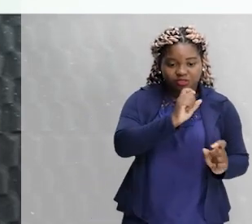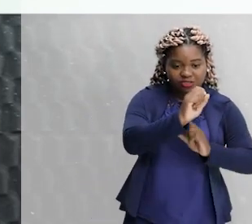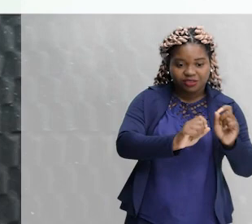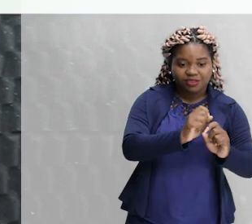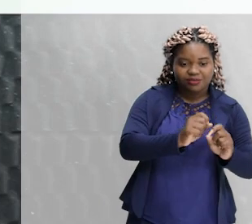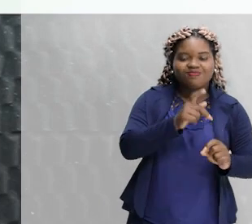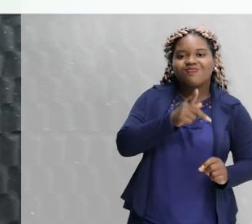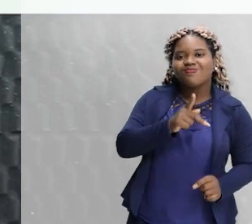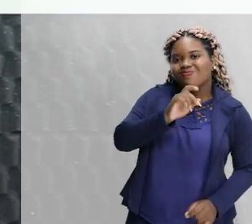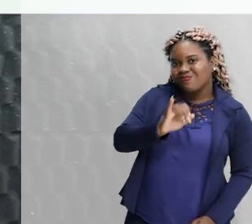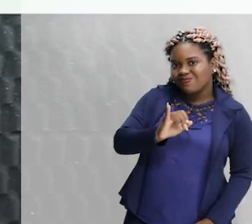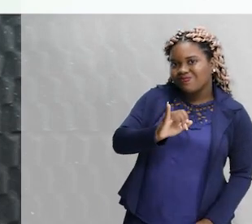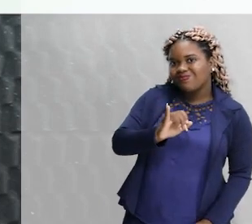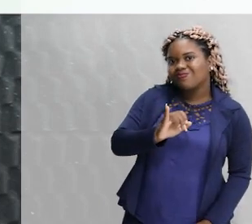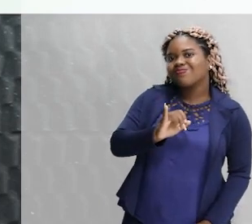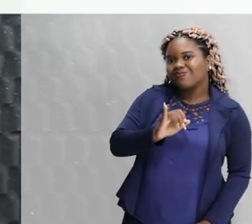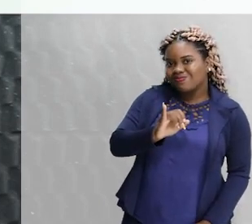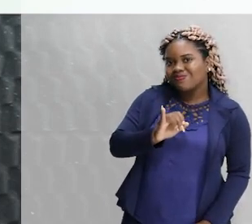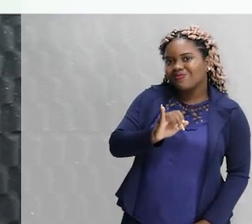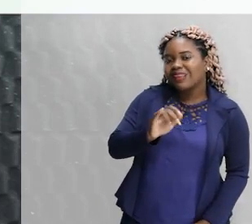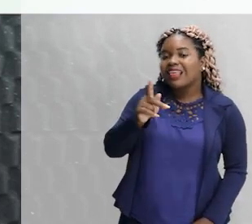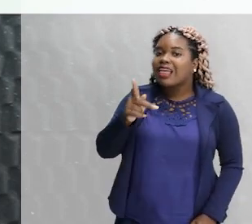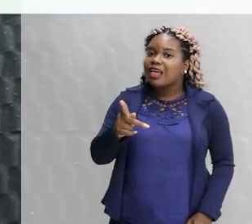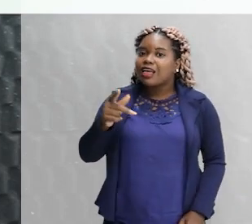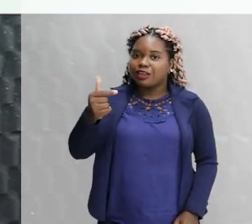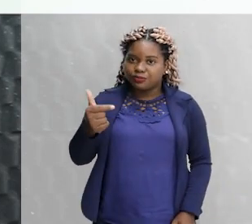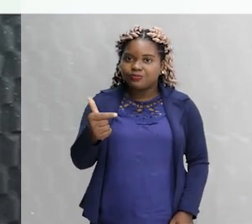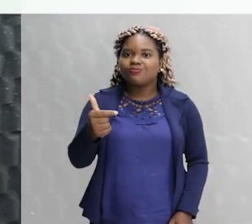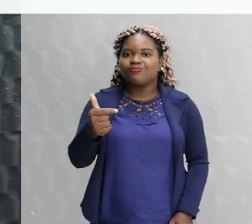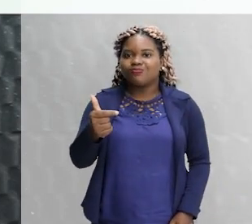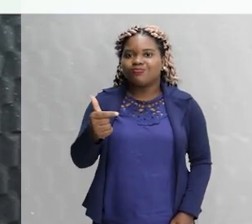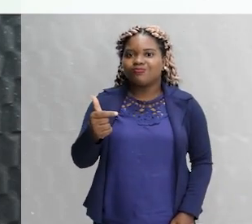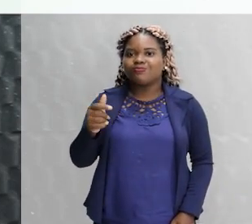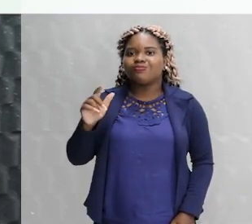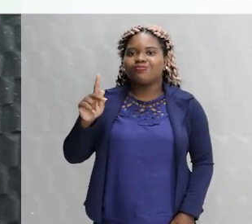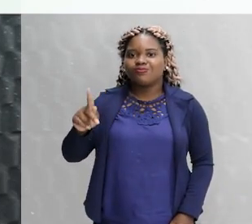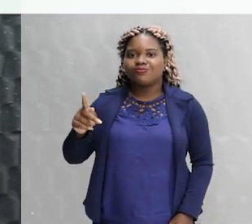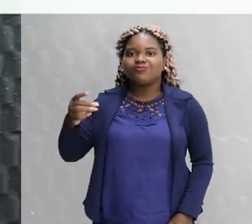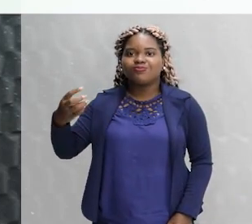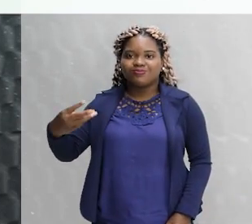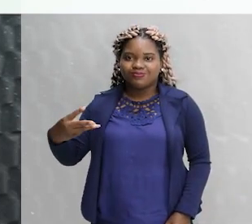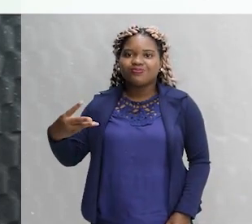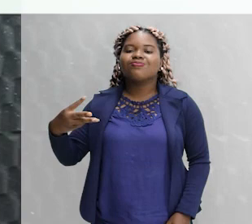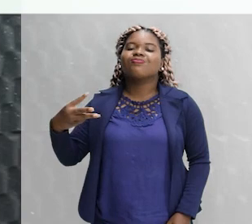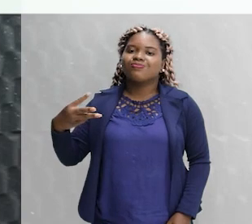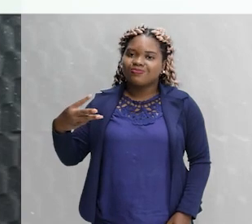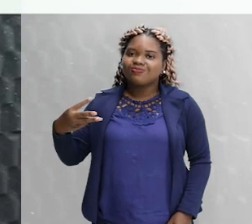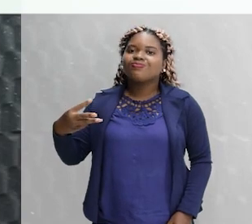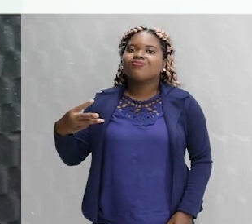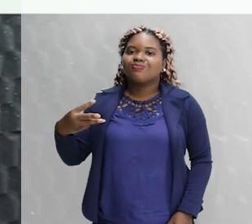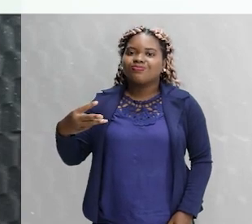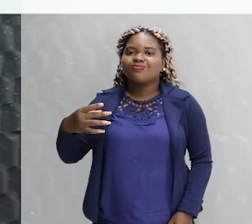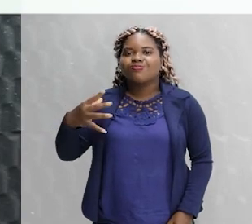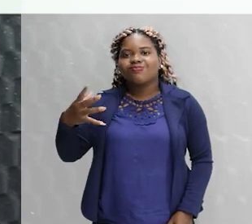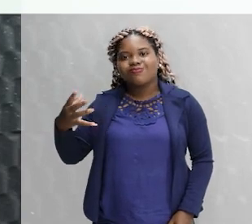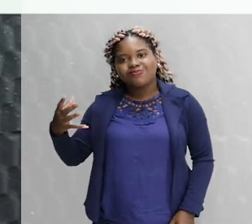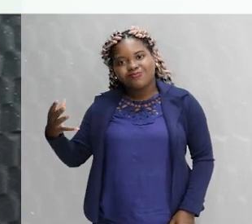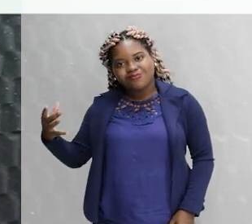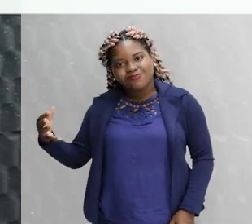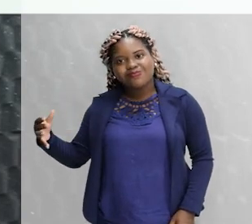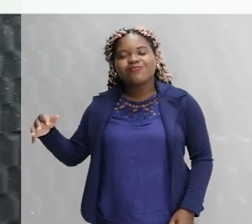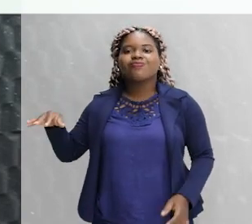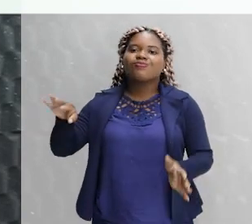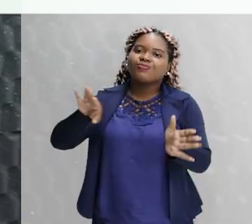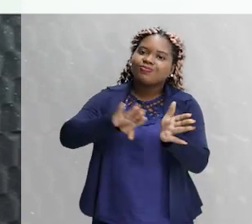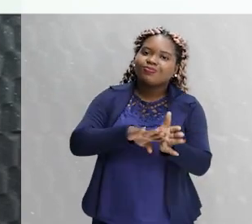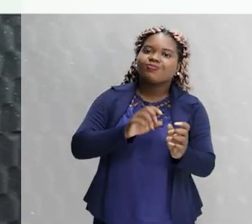peso p1. Esse número x2 tem um peso p2. Esse x3 tem um peso p3,